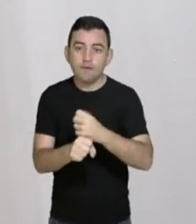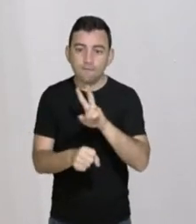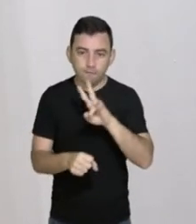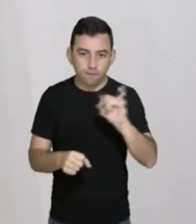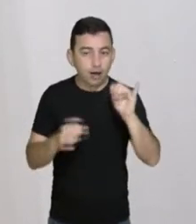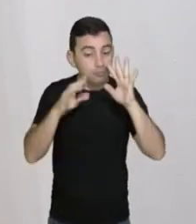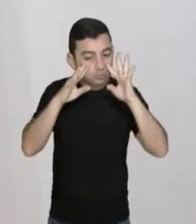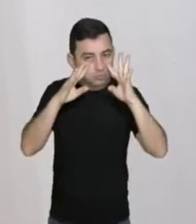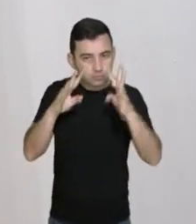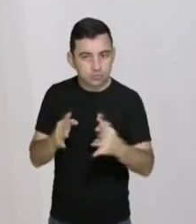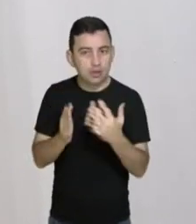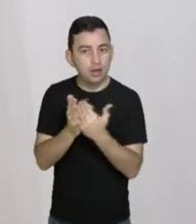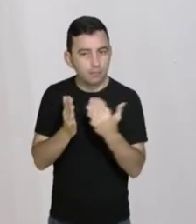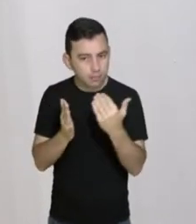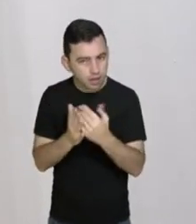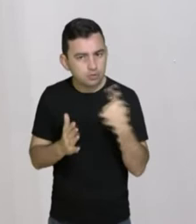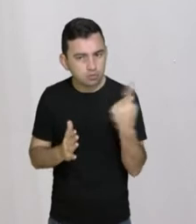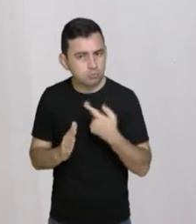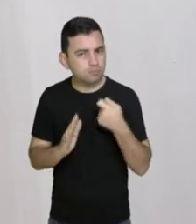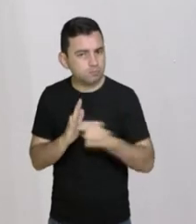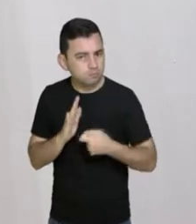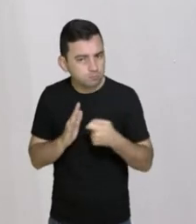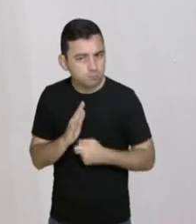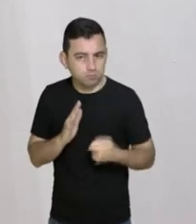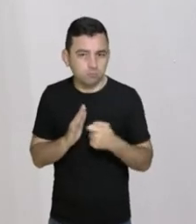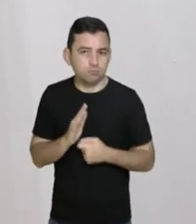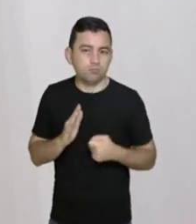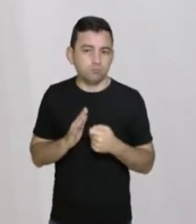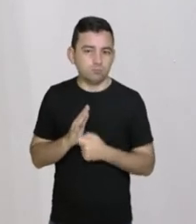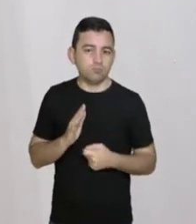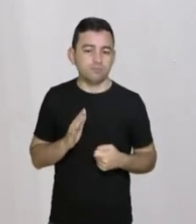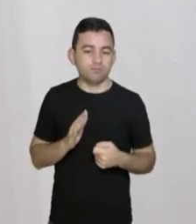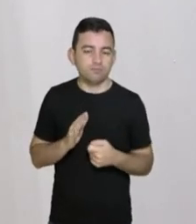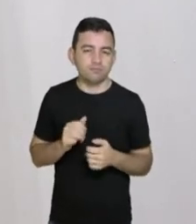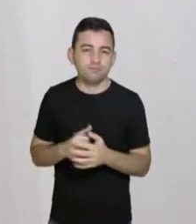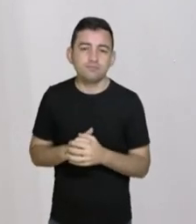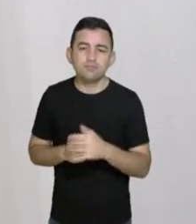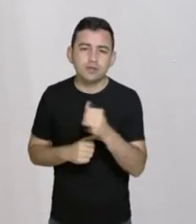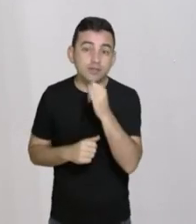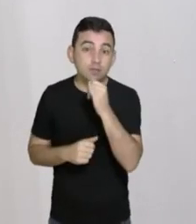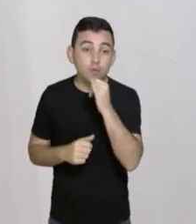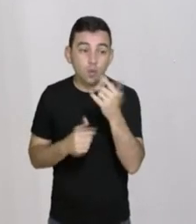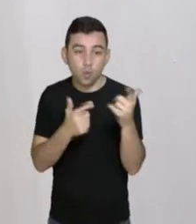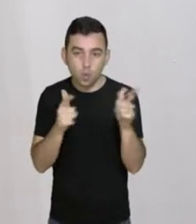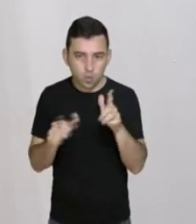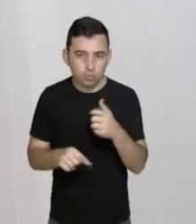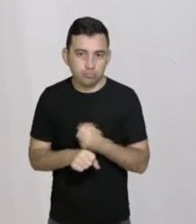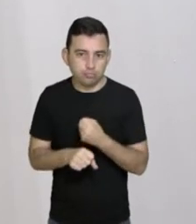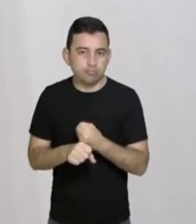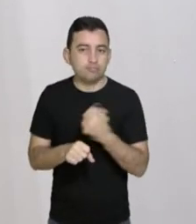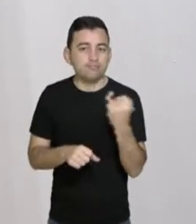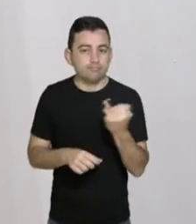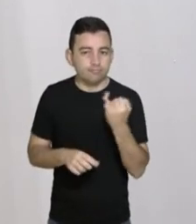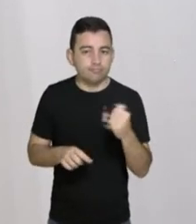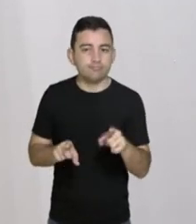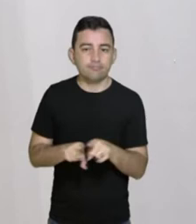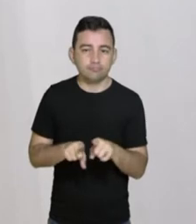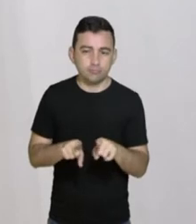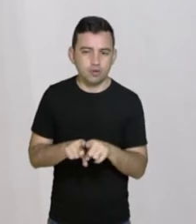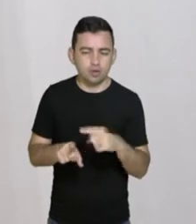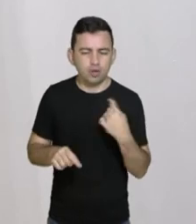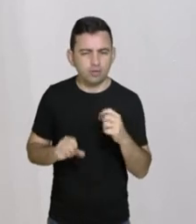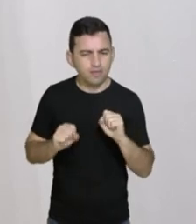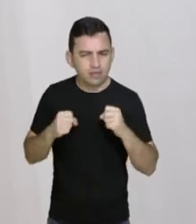atenção e a nossa luta. Logo, por exemplo, outras obras serão importantes para nós